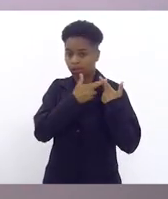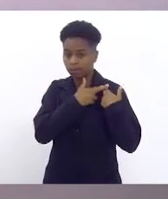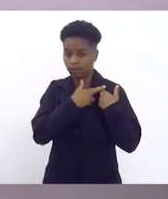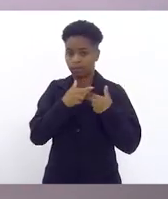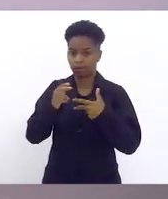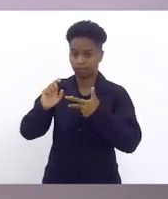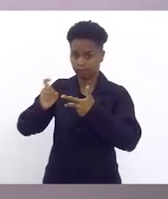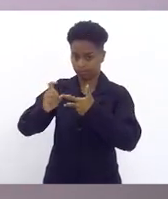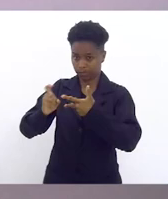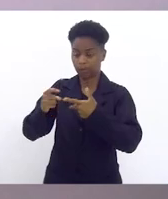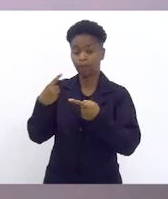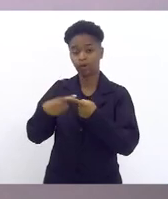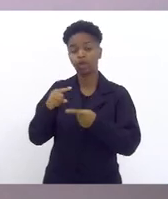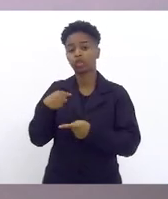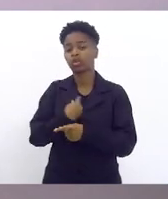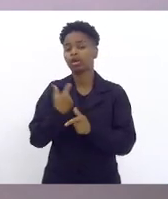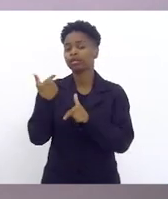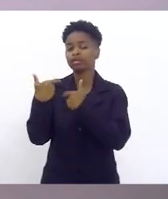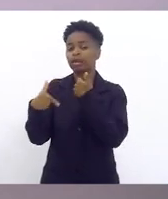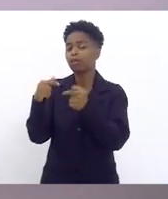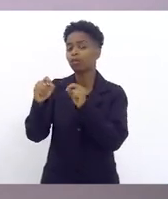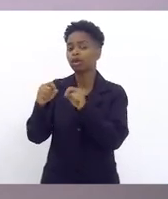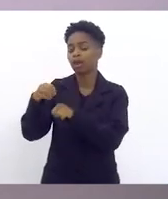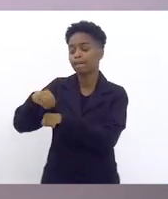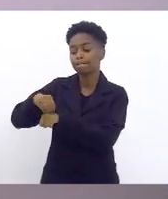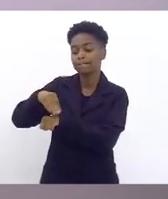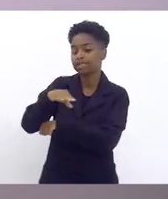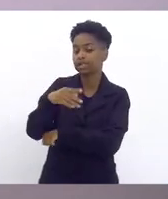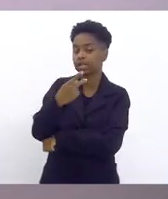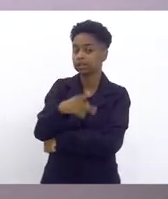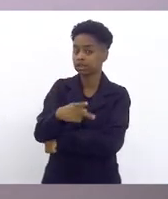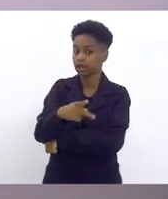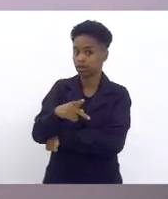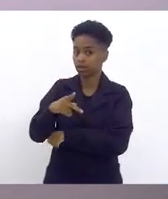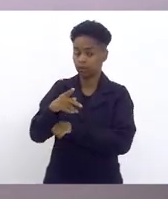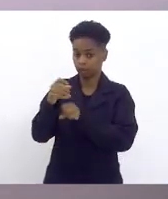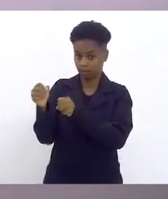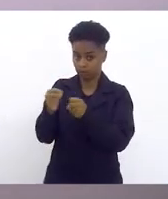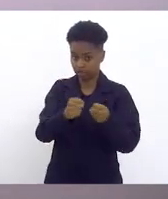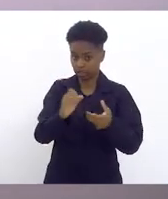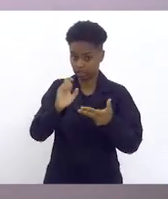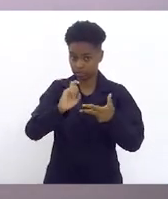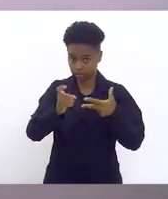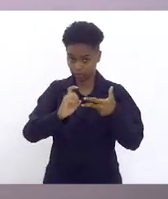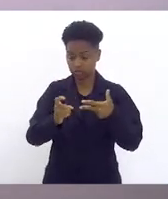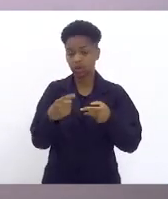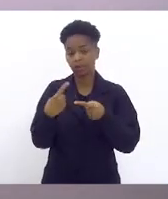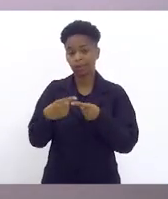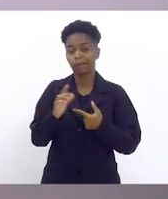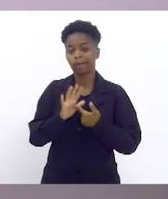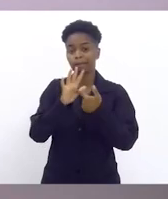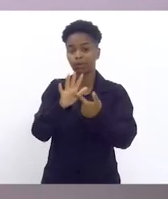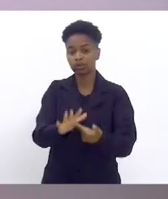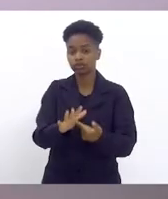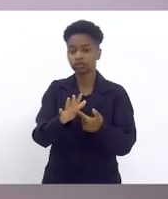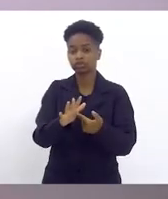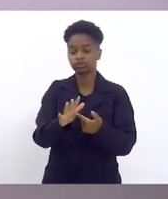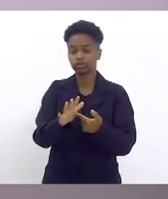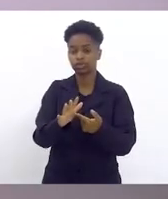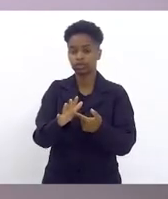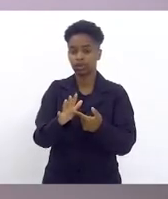a gente está trabalhando uma mensagem do Poder exe vivo né que apresentou seus